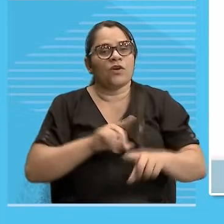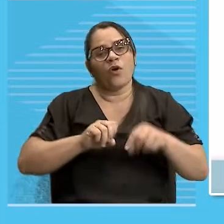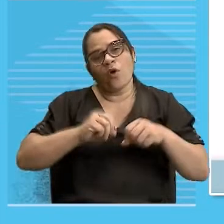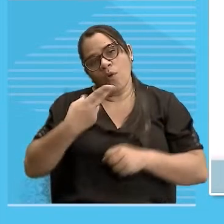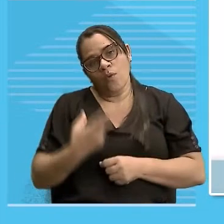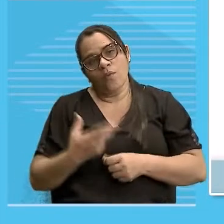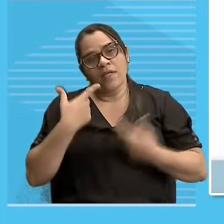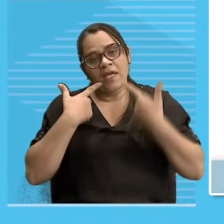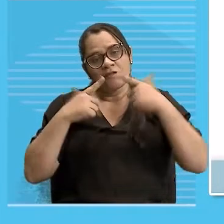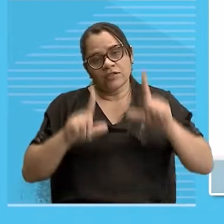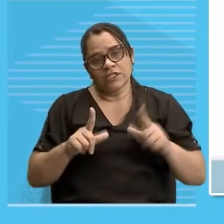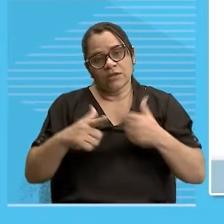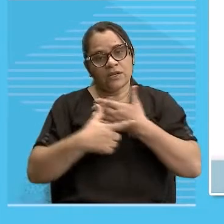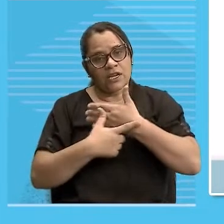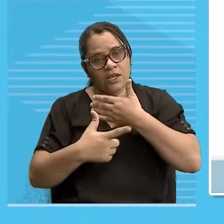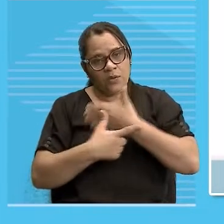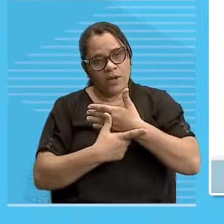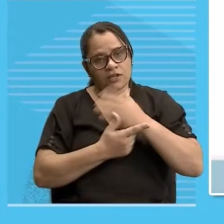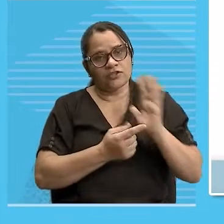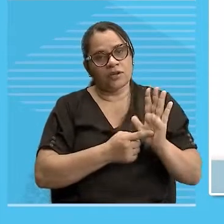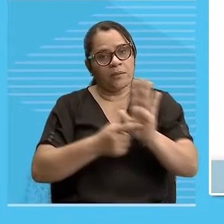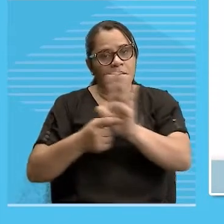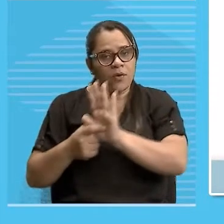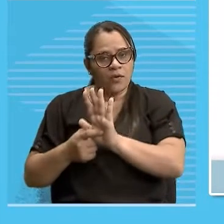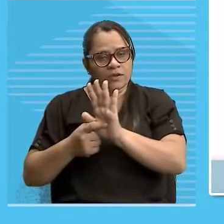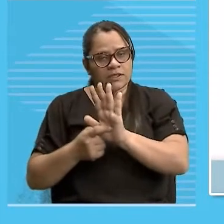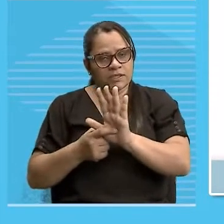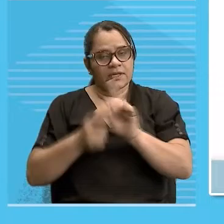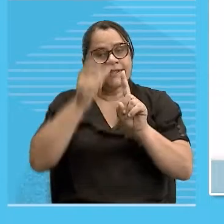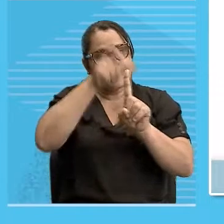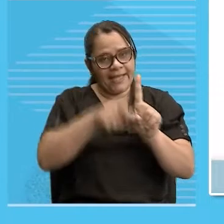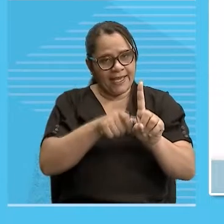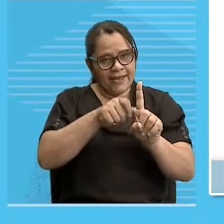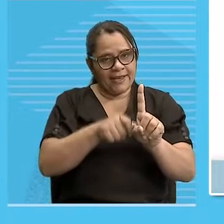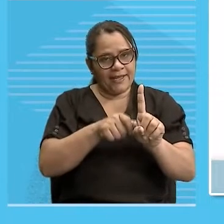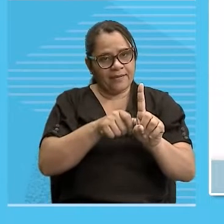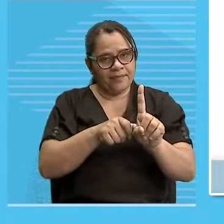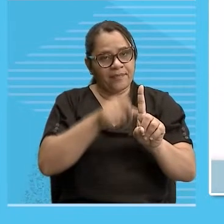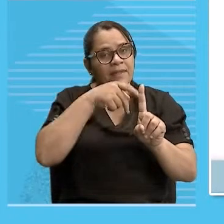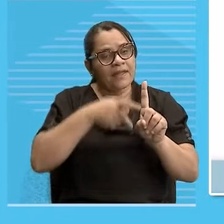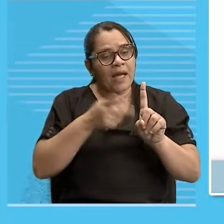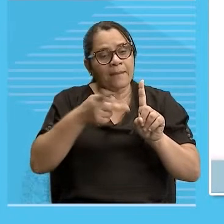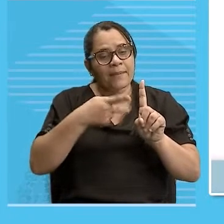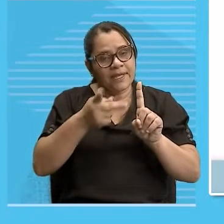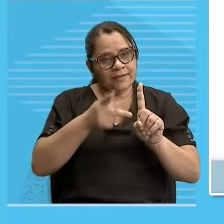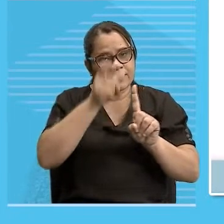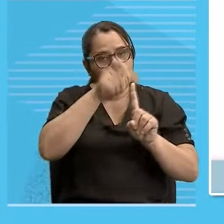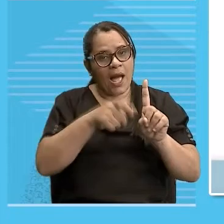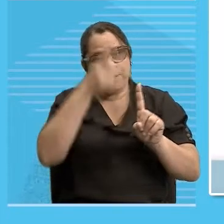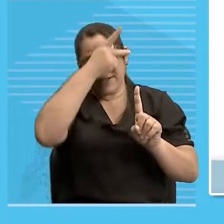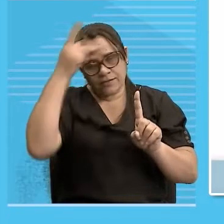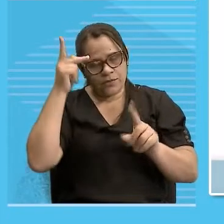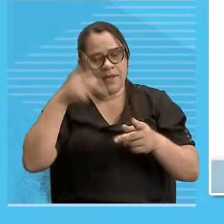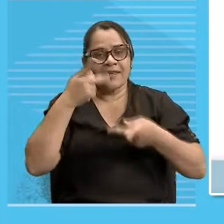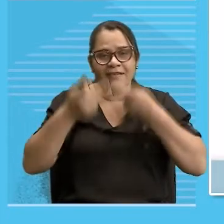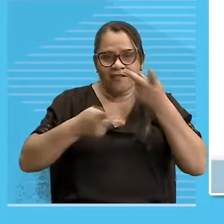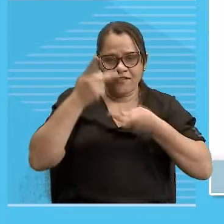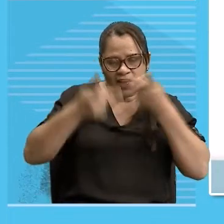ela está justamente onde o enunciador, ou seja, o emissor, ele procura, mais do que